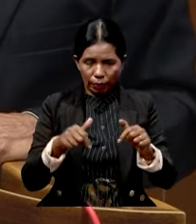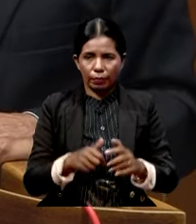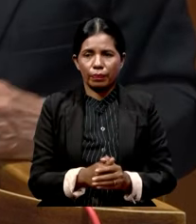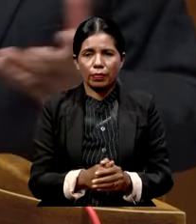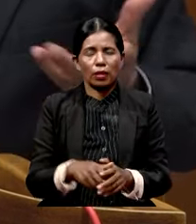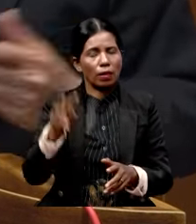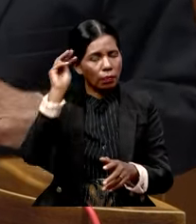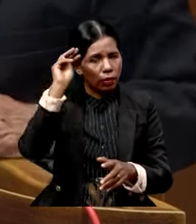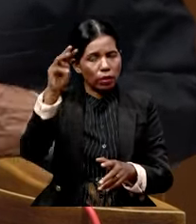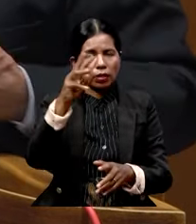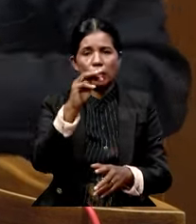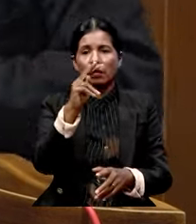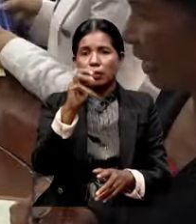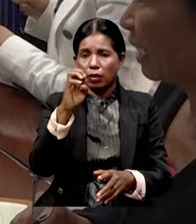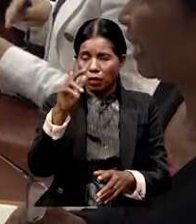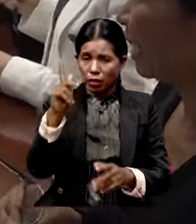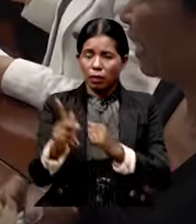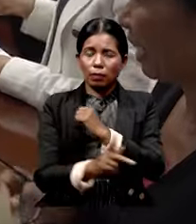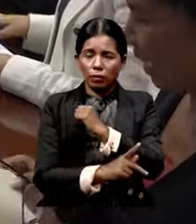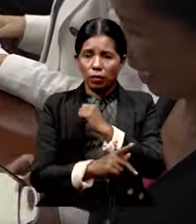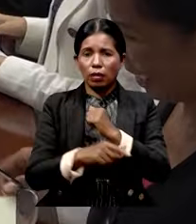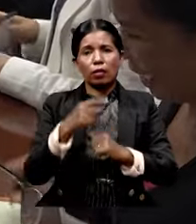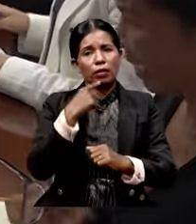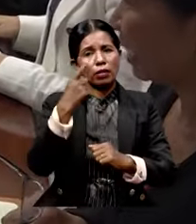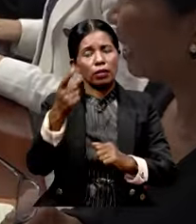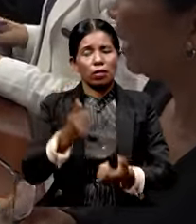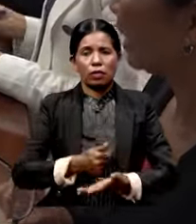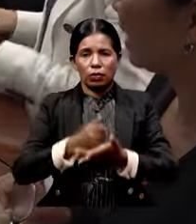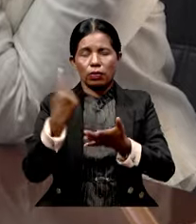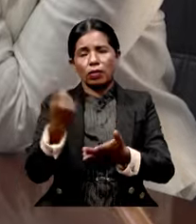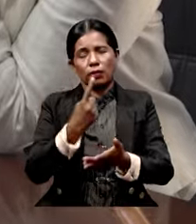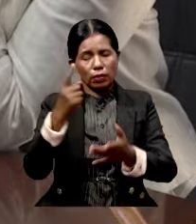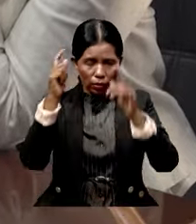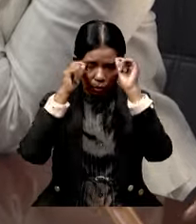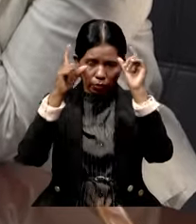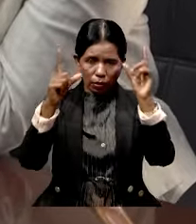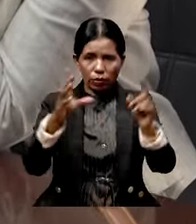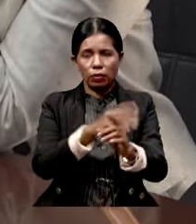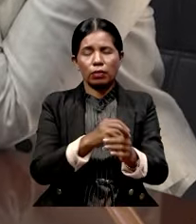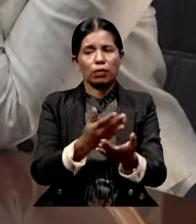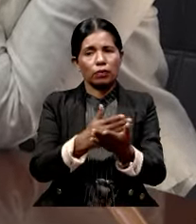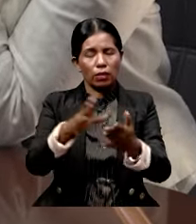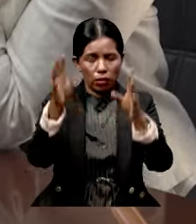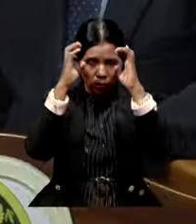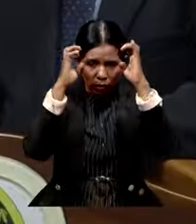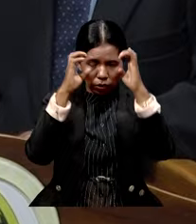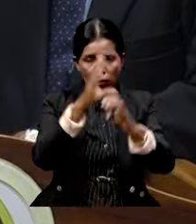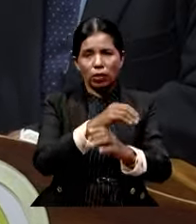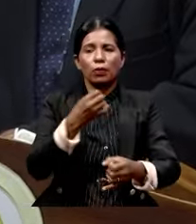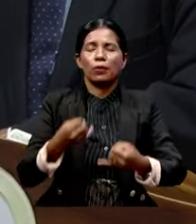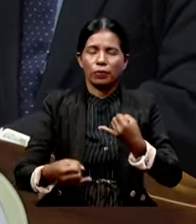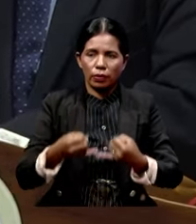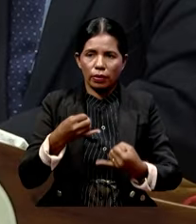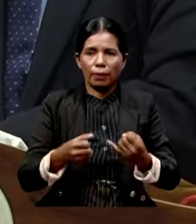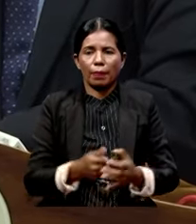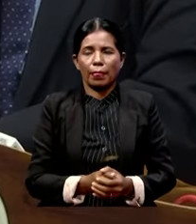Ministro do Estado de Negócios Estrangeiro Portugal afirma se apoia na FAT em Timor-Leste pode melhorar o setor de educação no justiça. Aqui